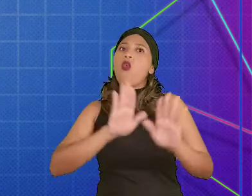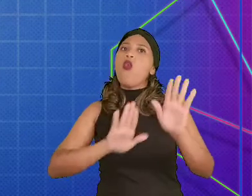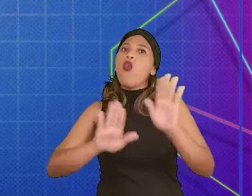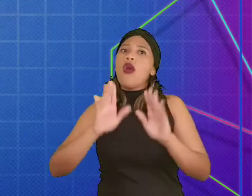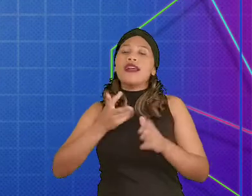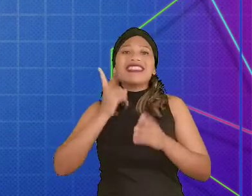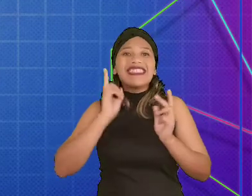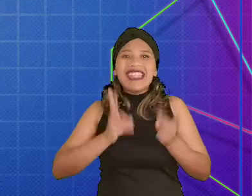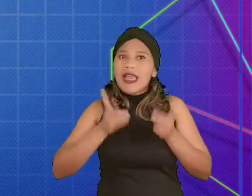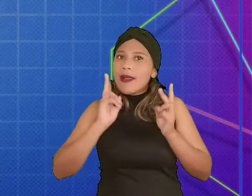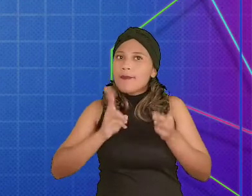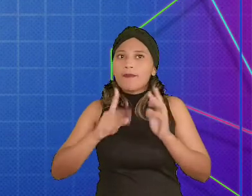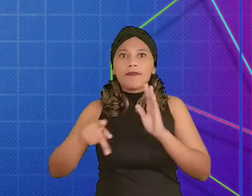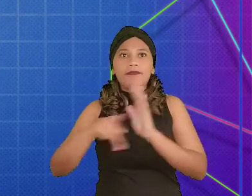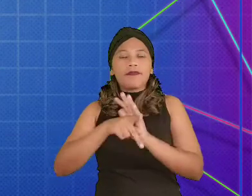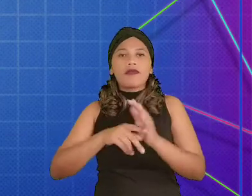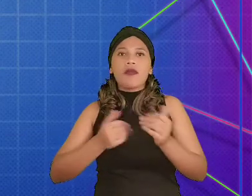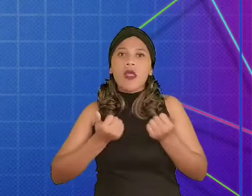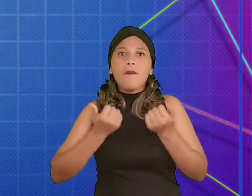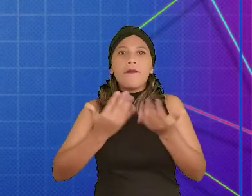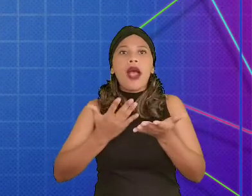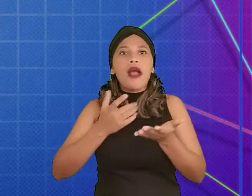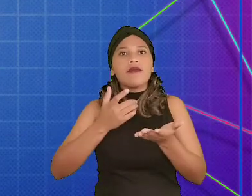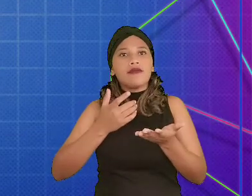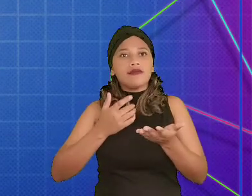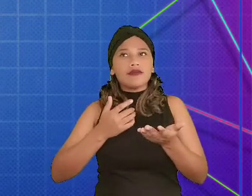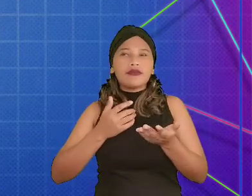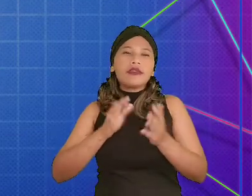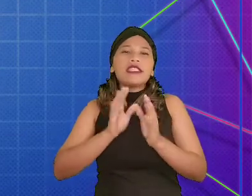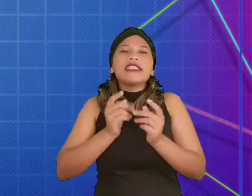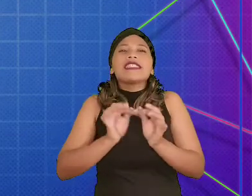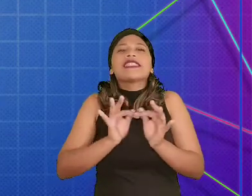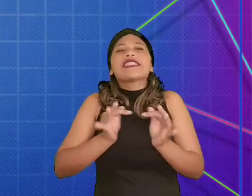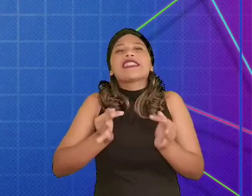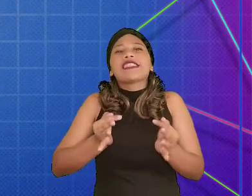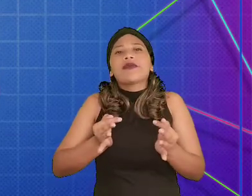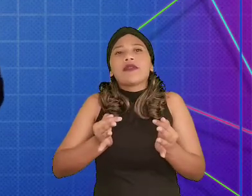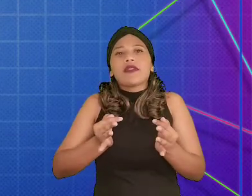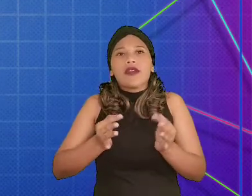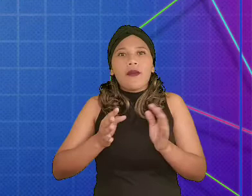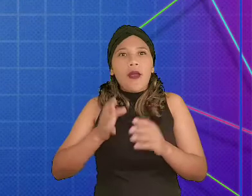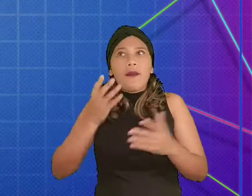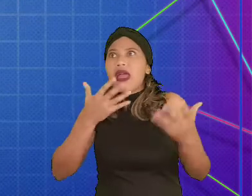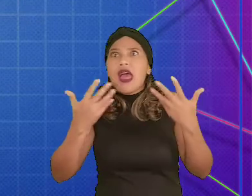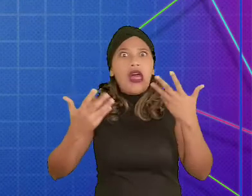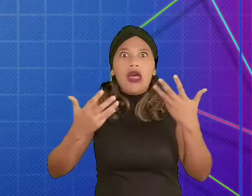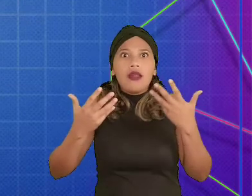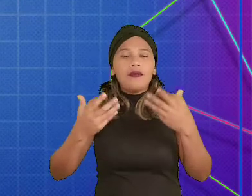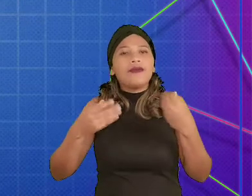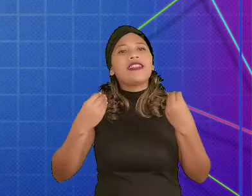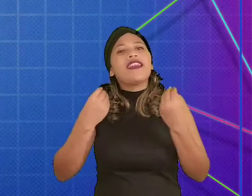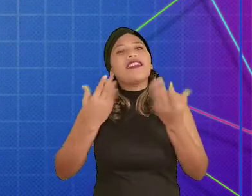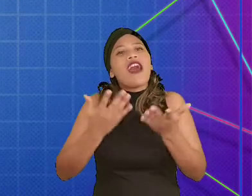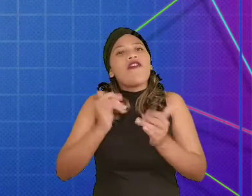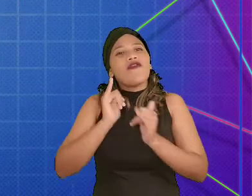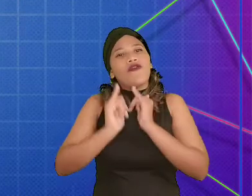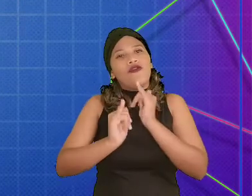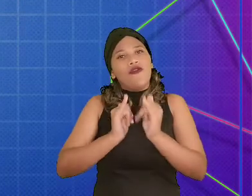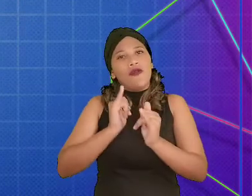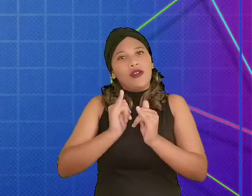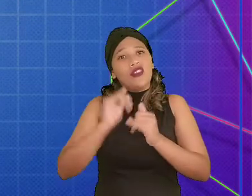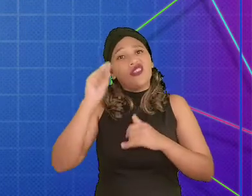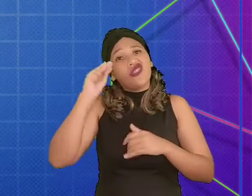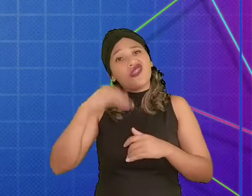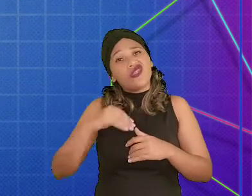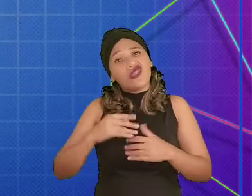cuidado de indicar sempre o caminho de alguma forma, nem que seja sutil, para ele não se ver totalmente perdido. Se isso acontecer, ele